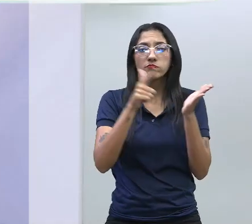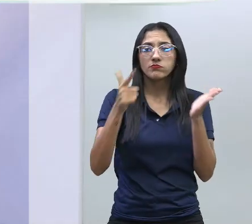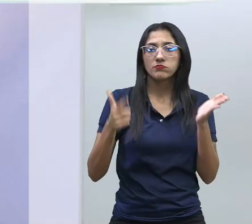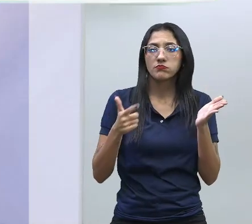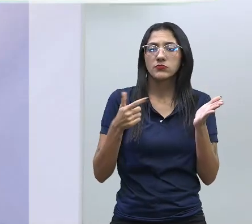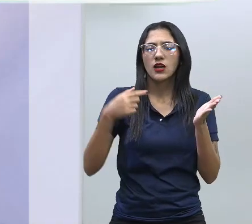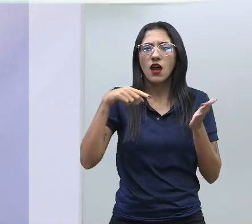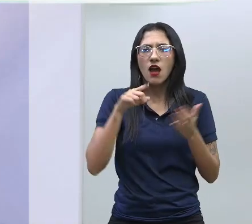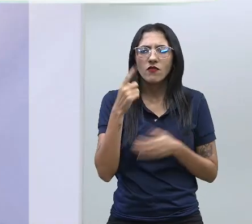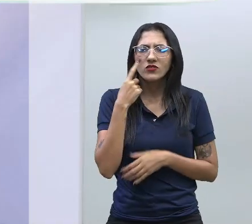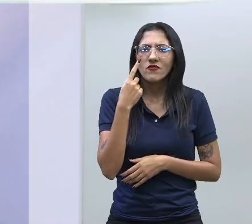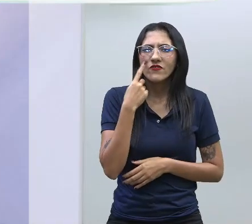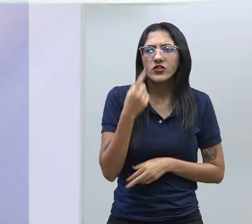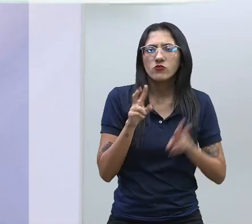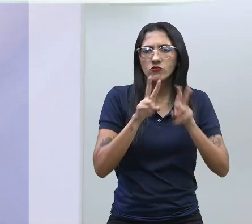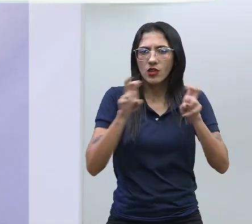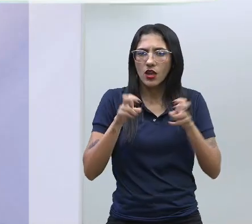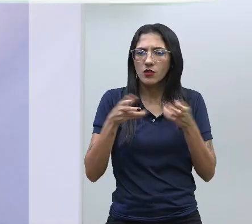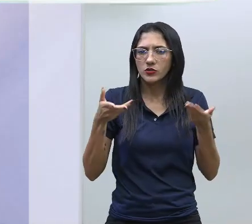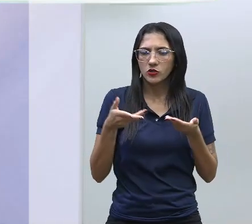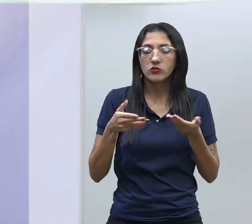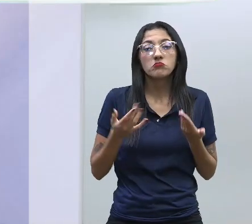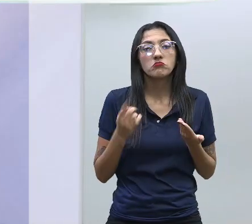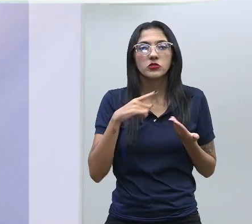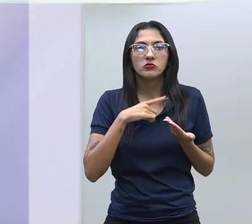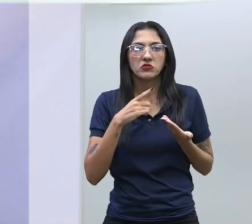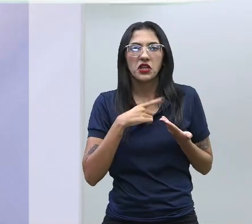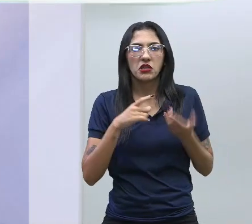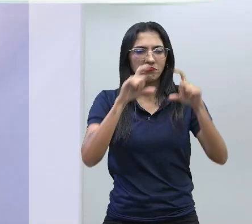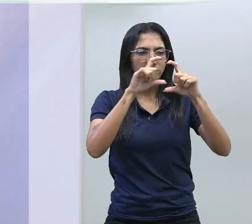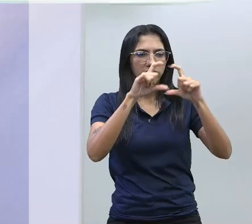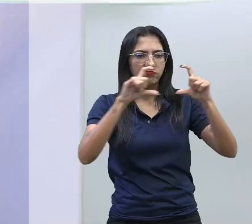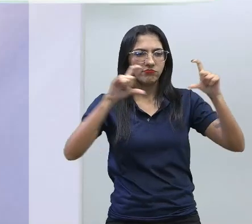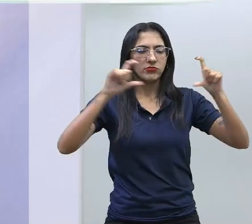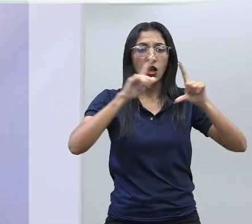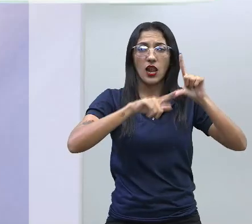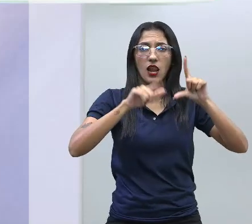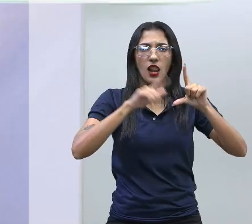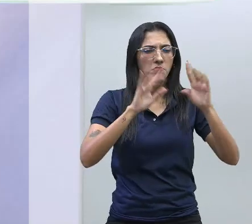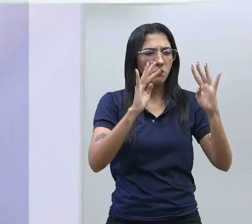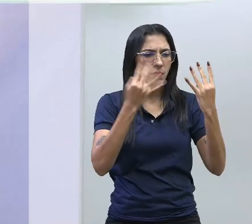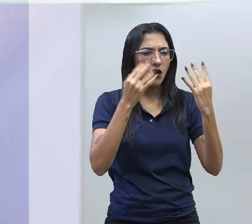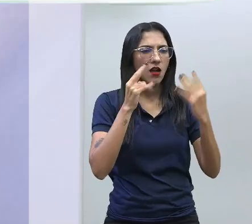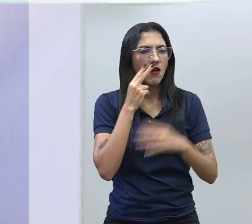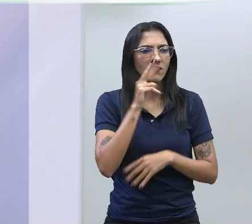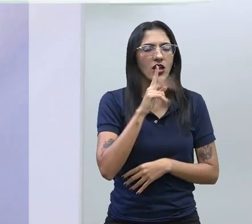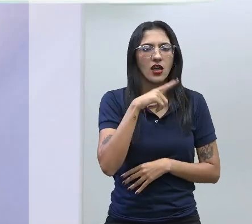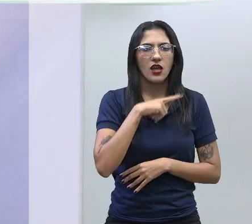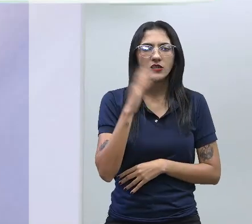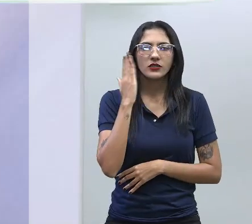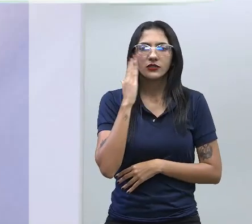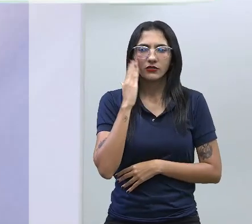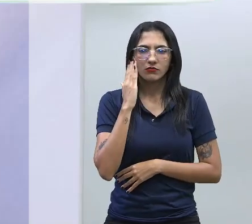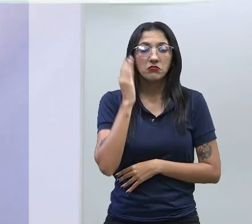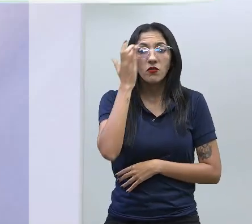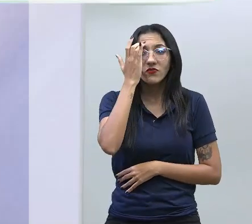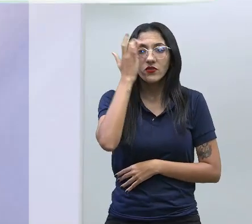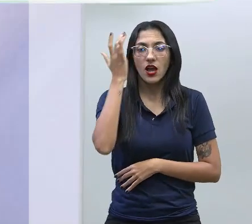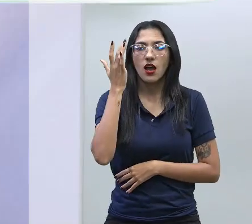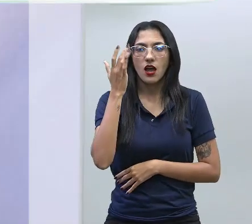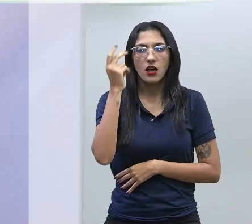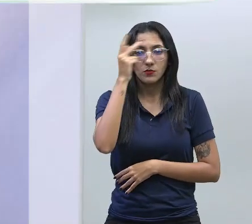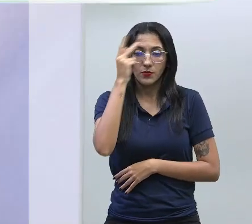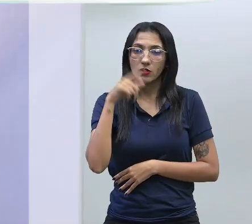de hoje? Então, vem com letras garrafais, que é para chamar a atenção do público, do meu interlocutor, para que